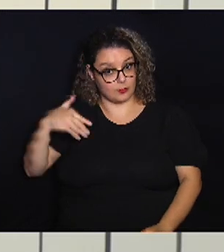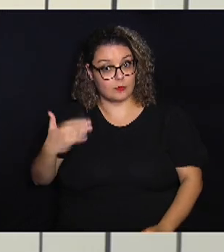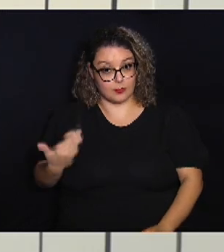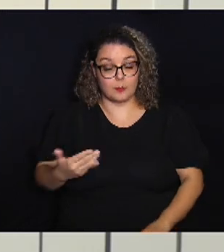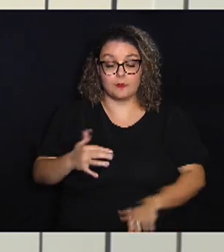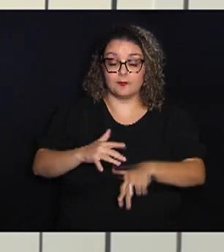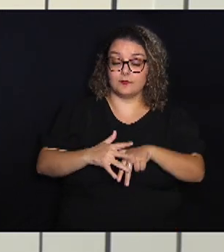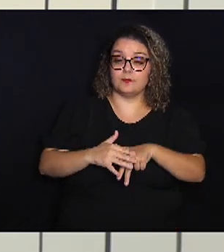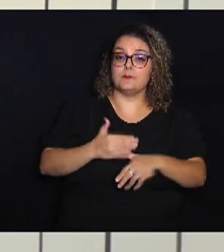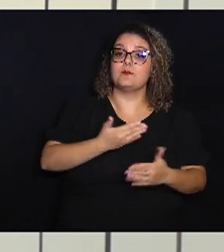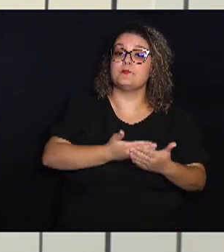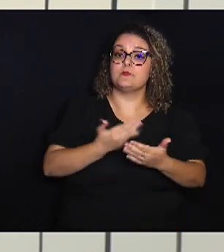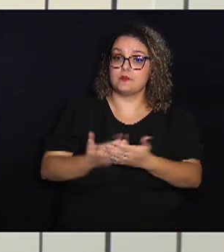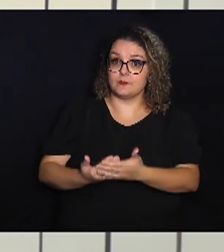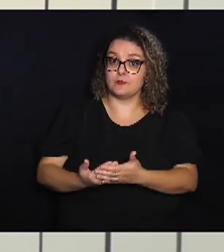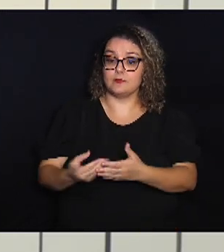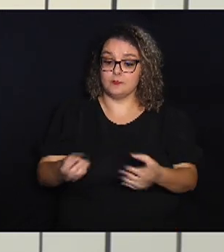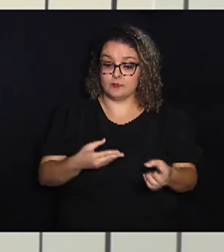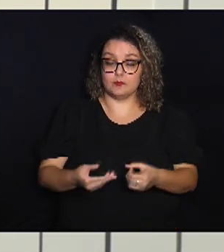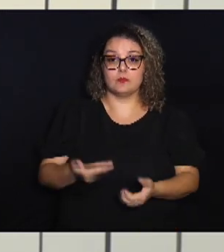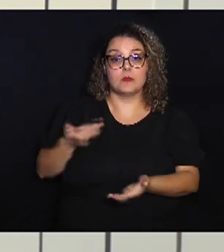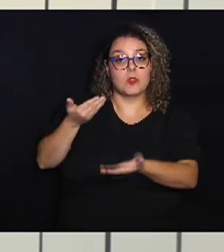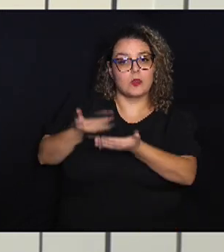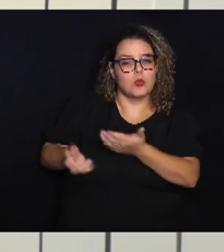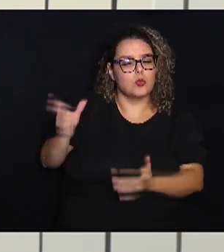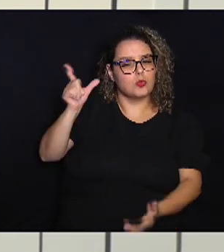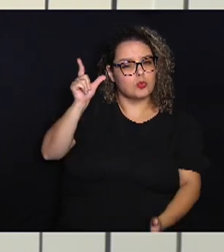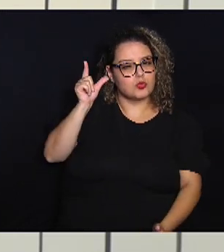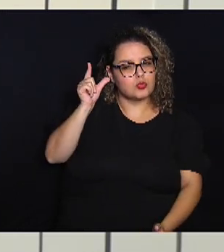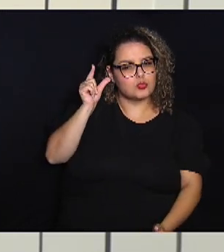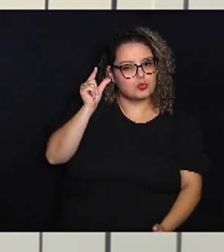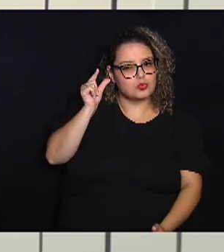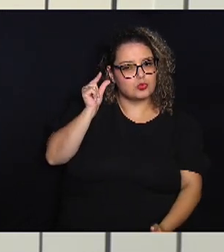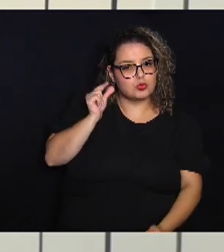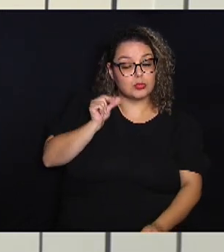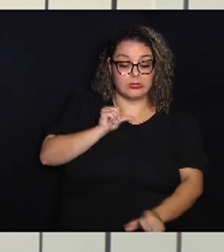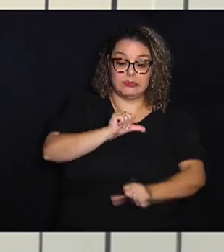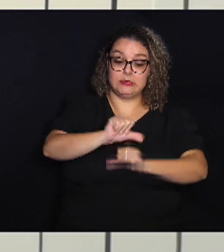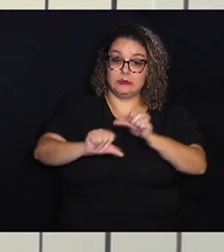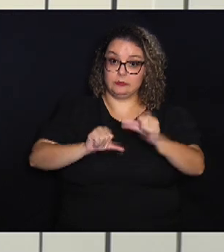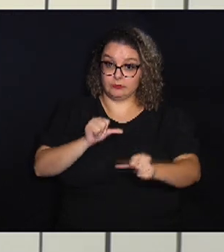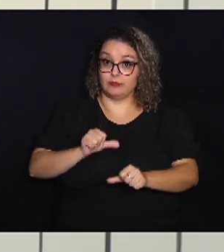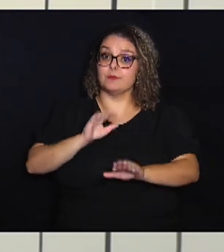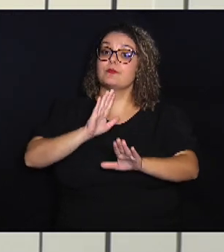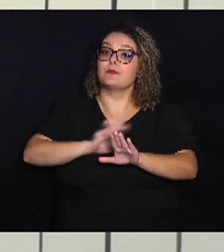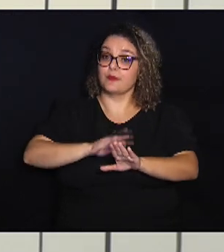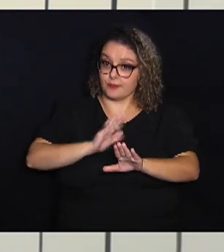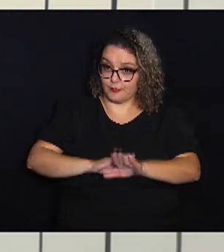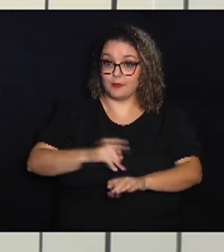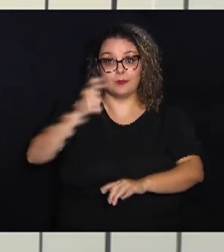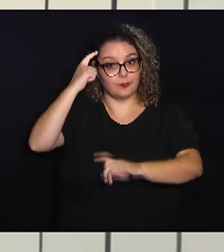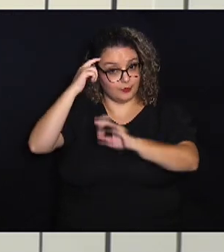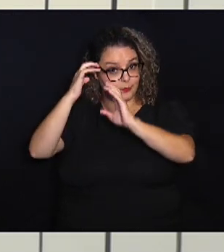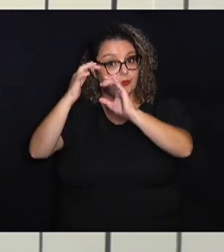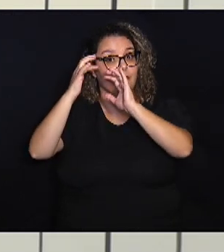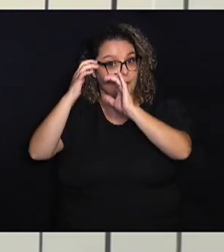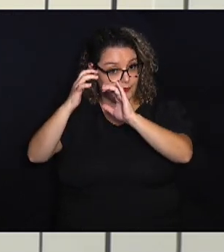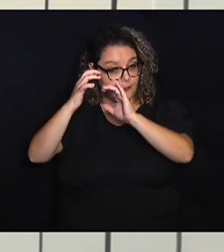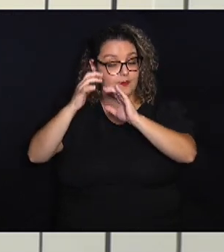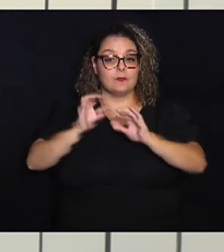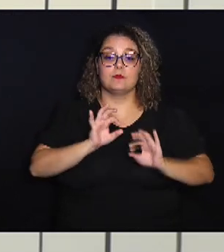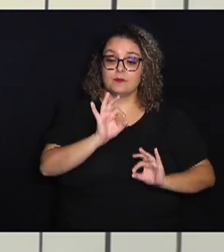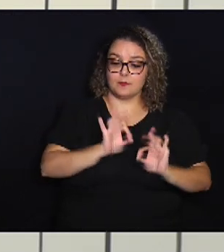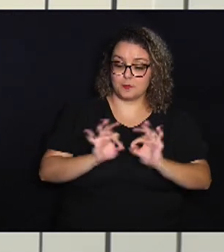Estudos recentes demonstram que a perda auditiva provoca mudanças no funcionamento do cérebro. A